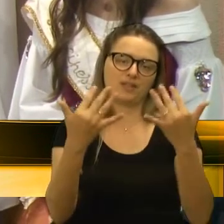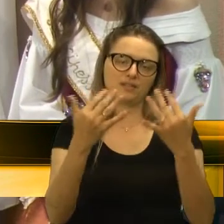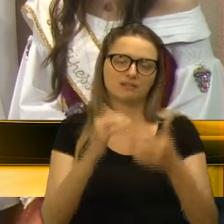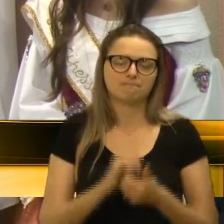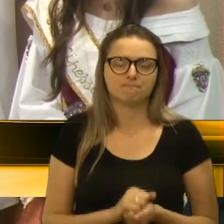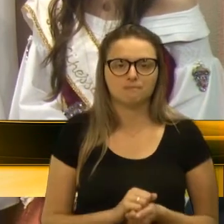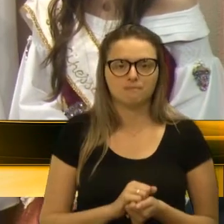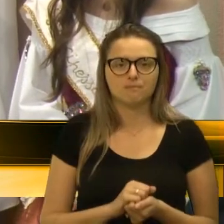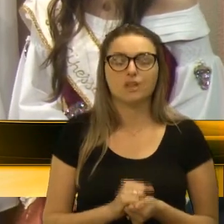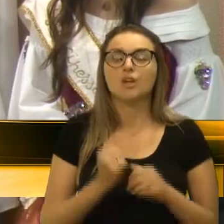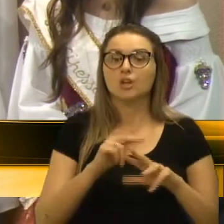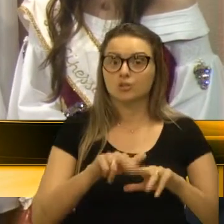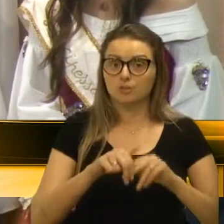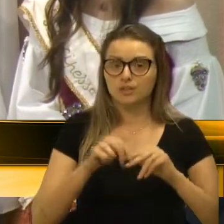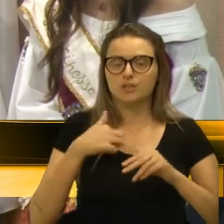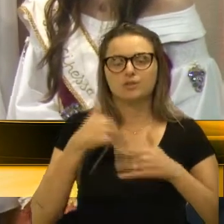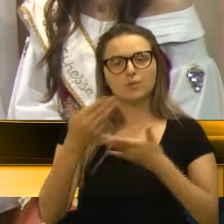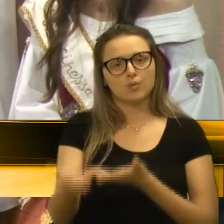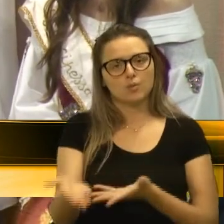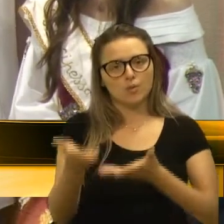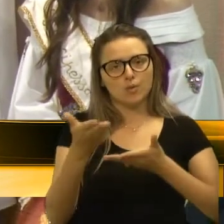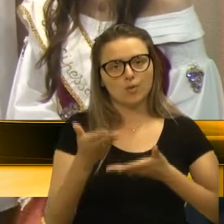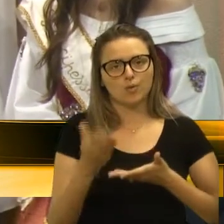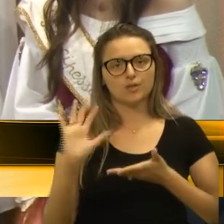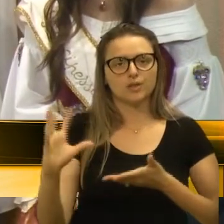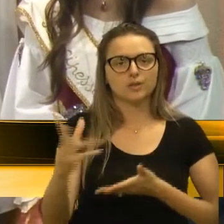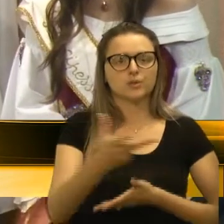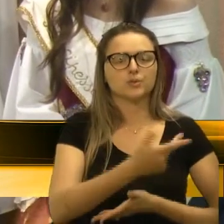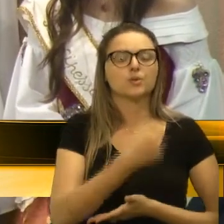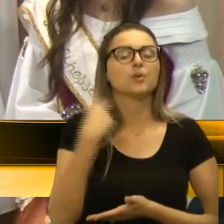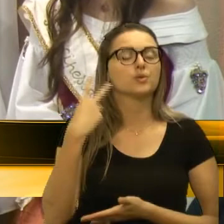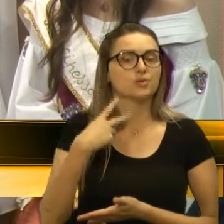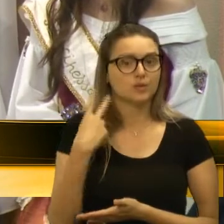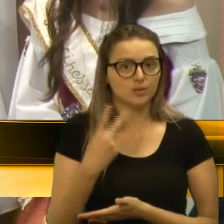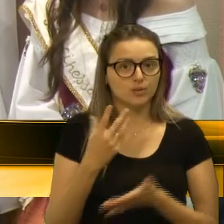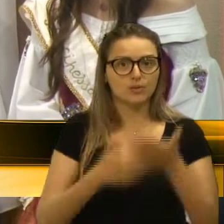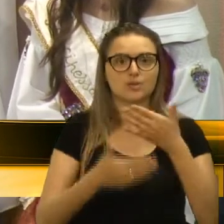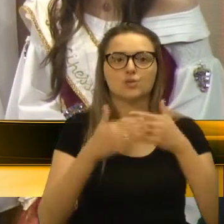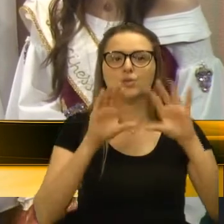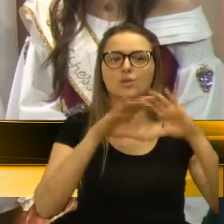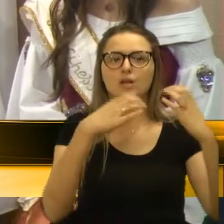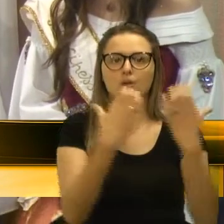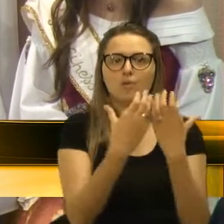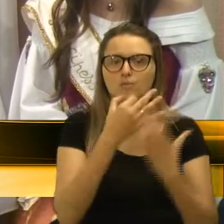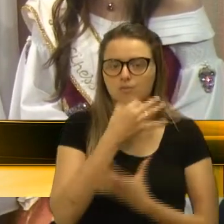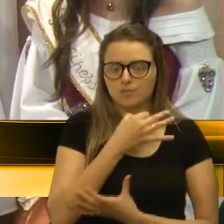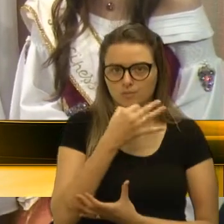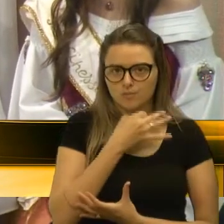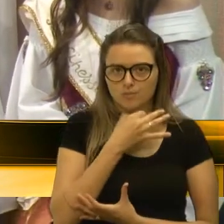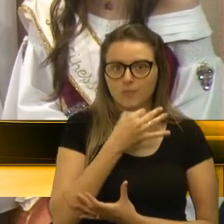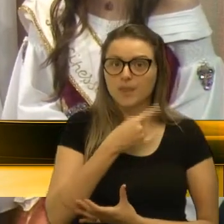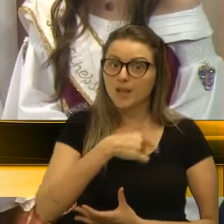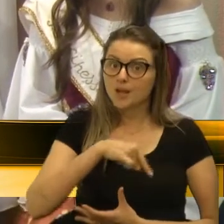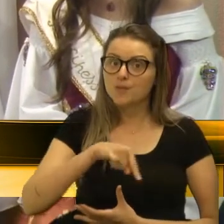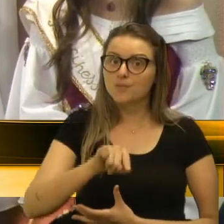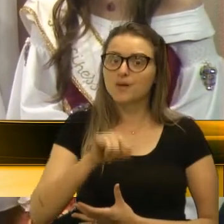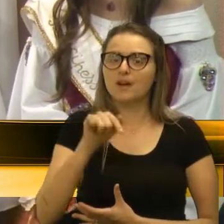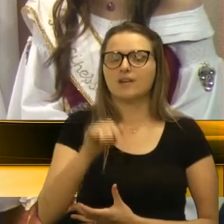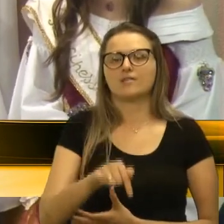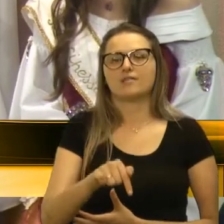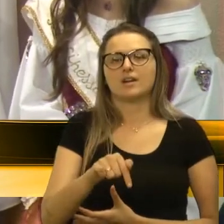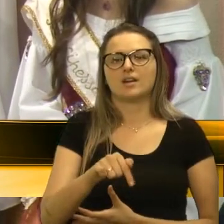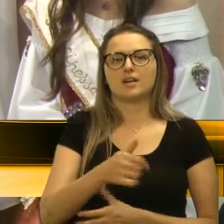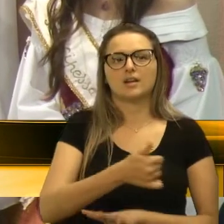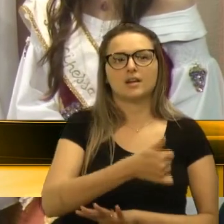Então, eu convido a todos os vereadores, a comunidade de Caxias do Sul, para que participem de La